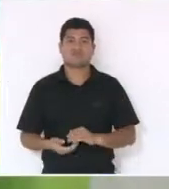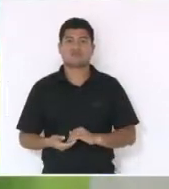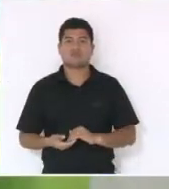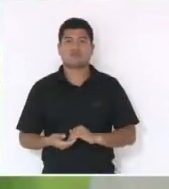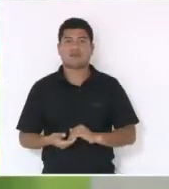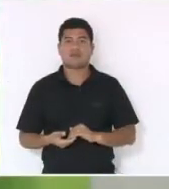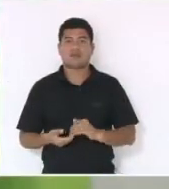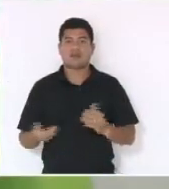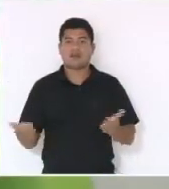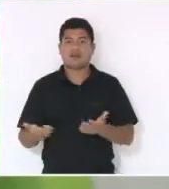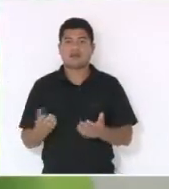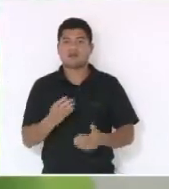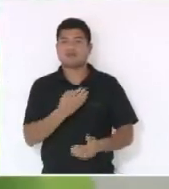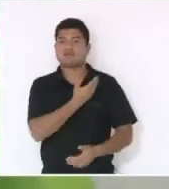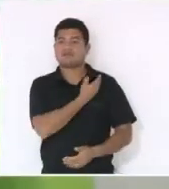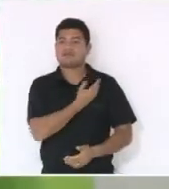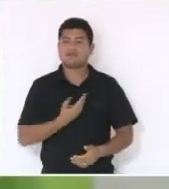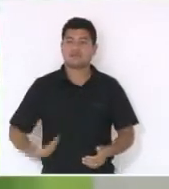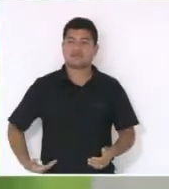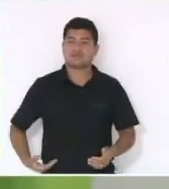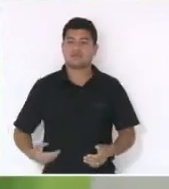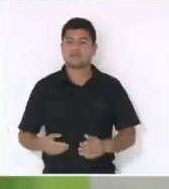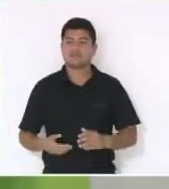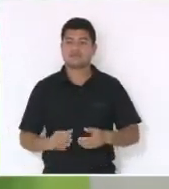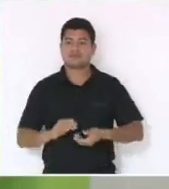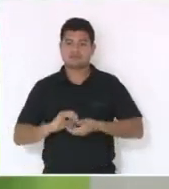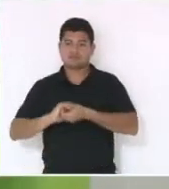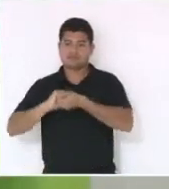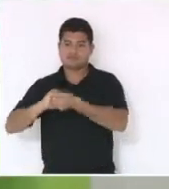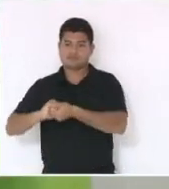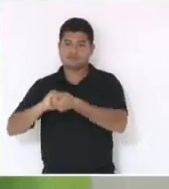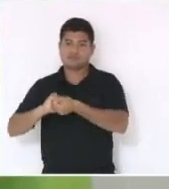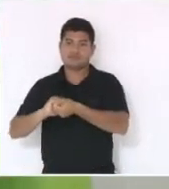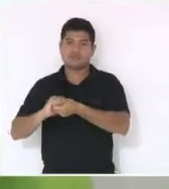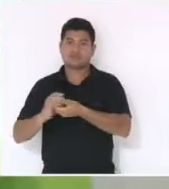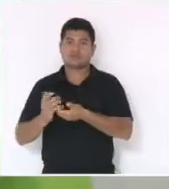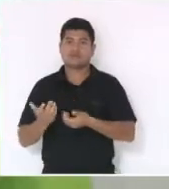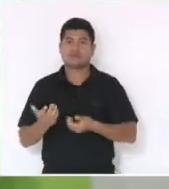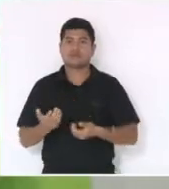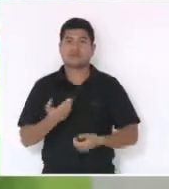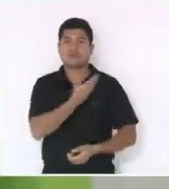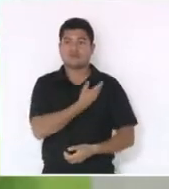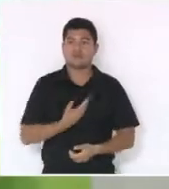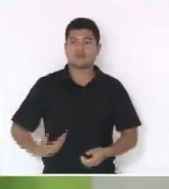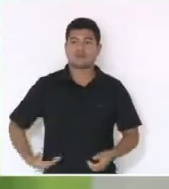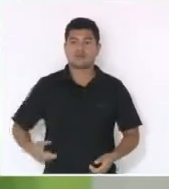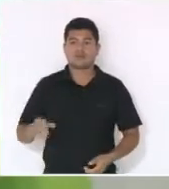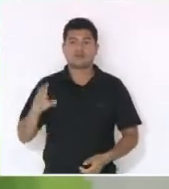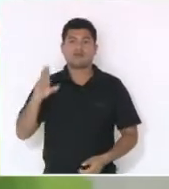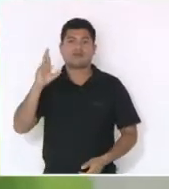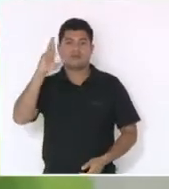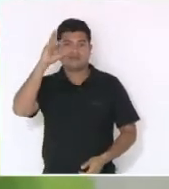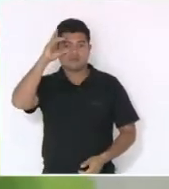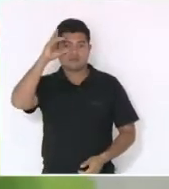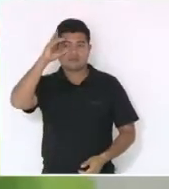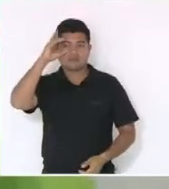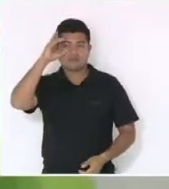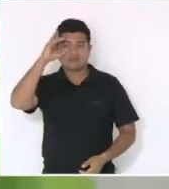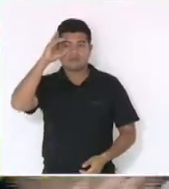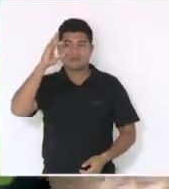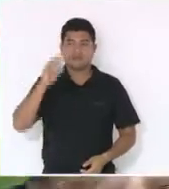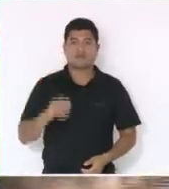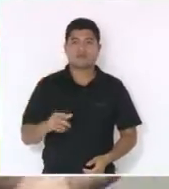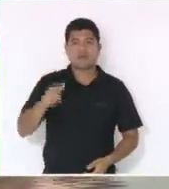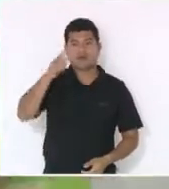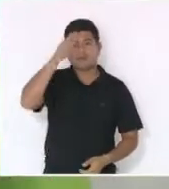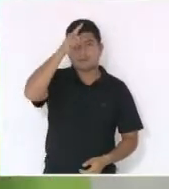o governador Luiz Henrique da Silveira, depois governador Raimundo Colombo, governador Pavan. Quando